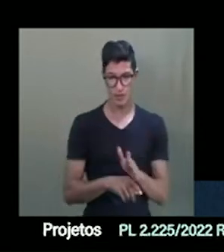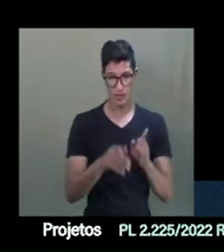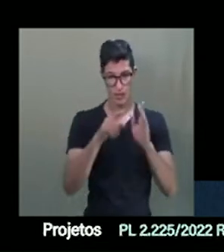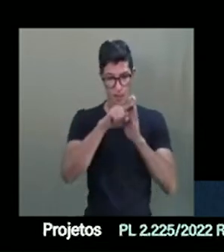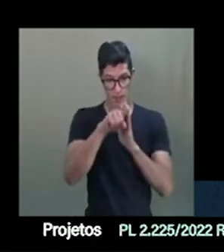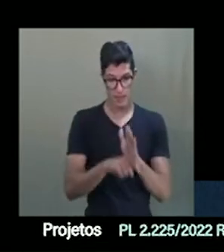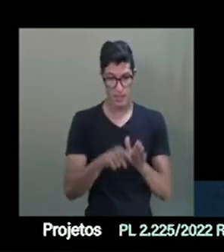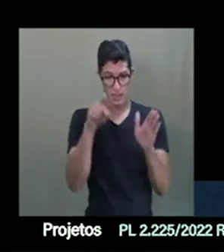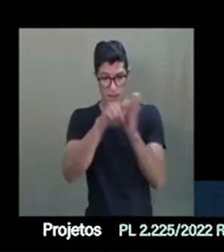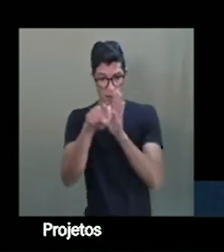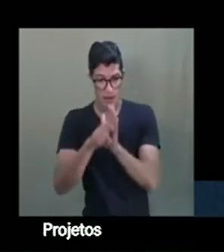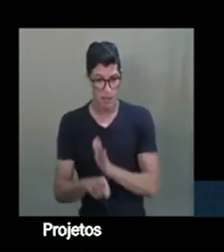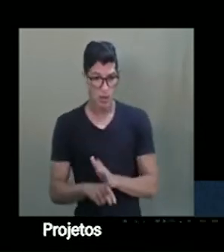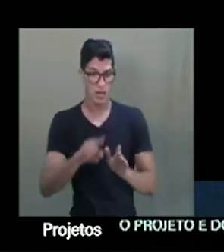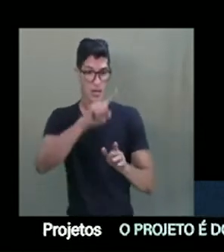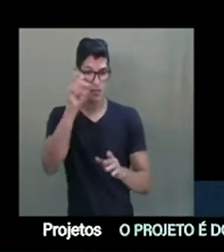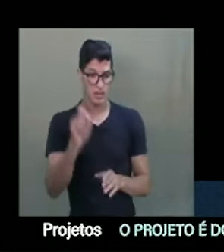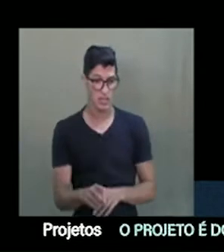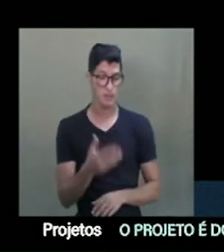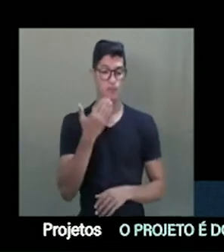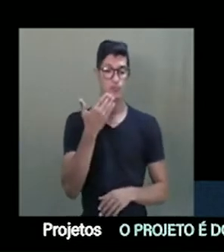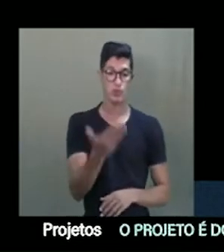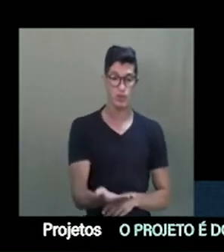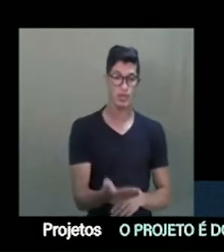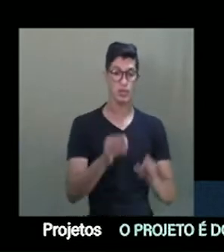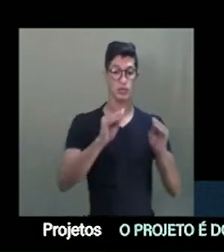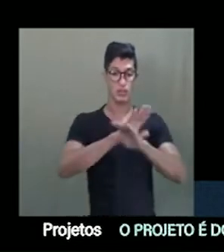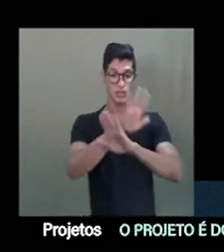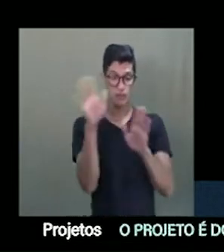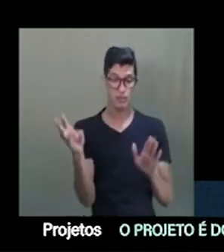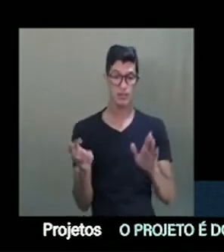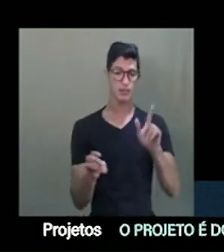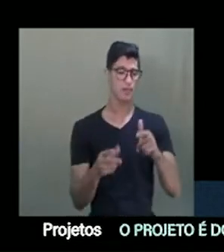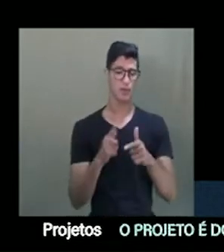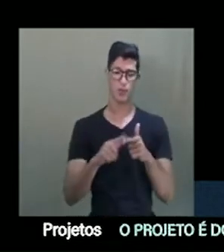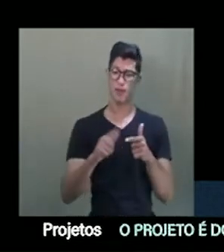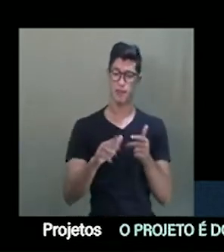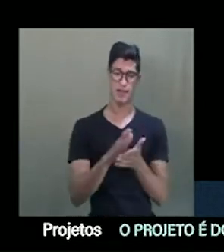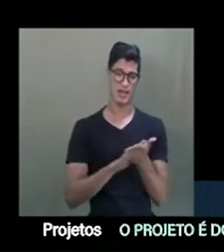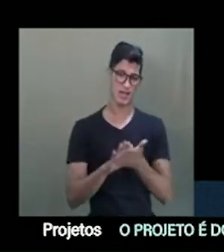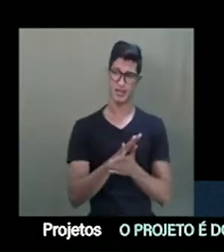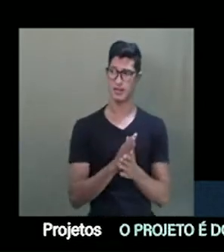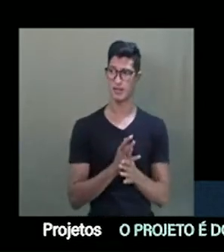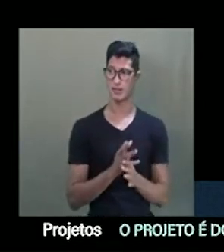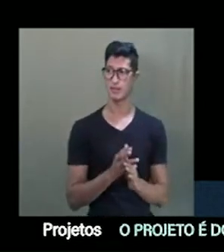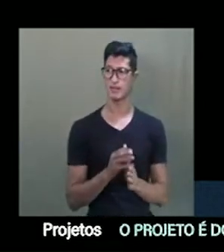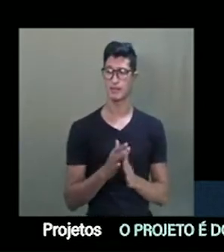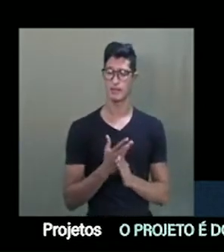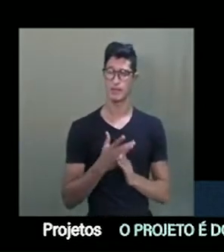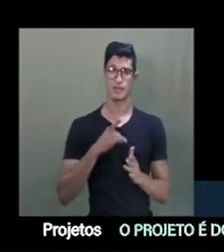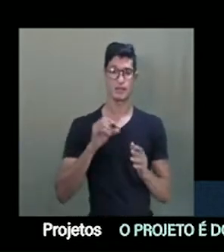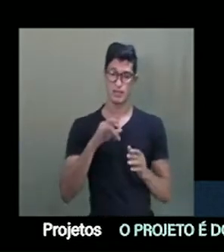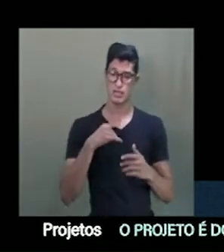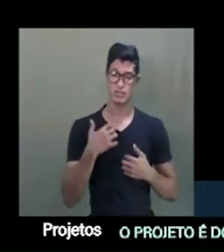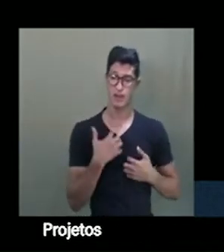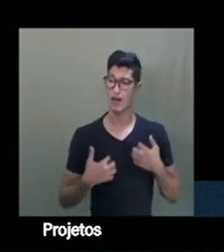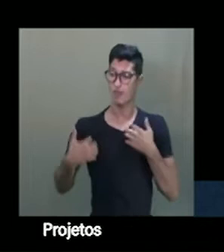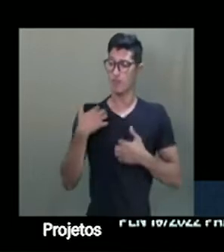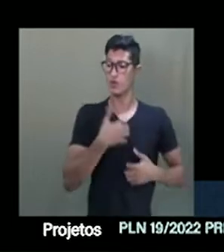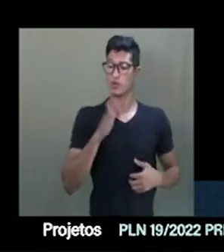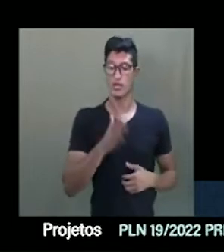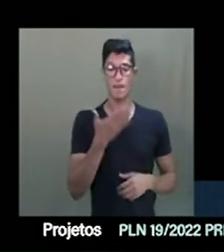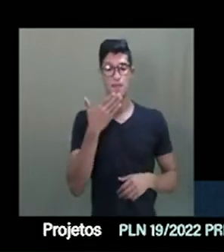da indagação, da solicitação de esclarecimento, sem problema nenhum. Se a gente fosse afoito, já estava